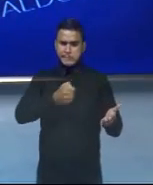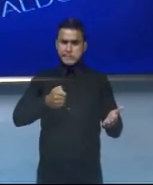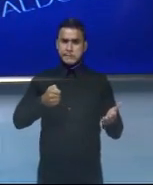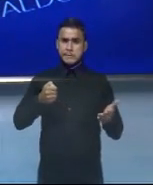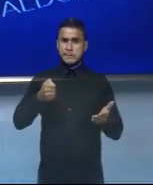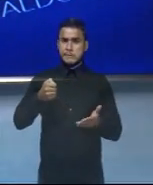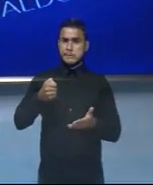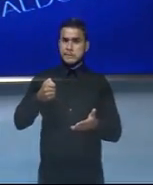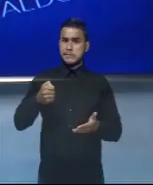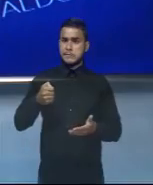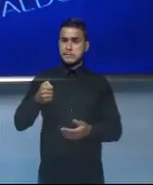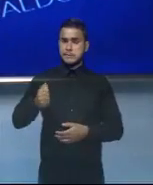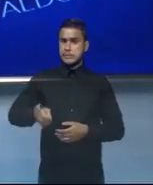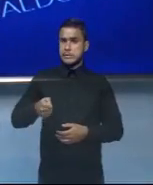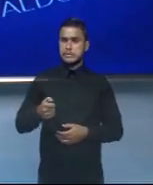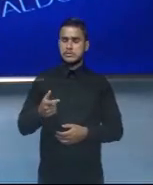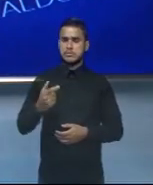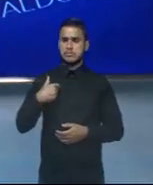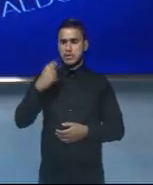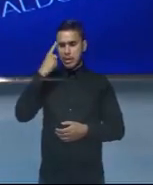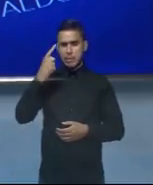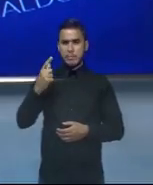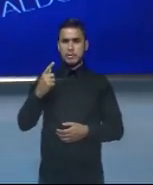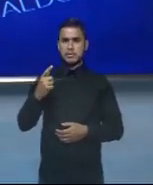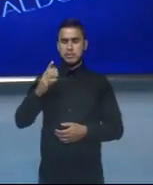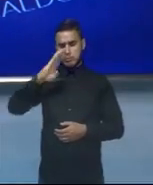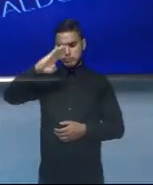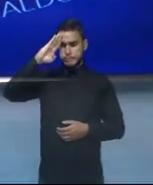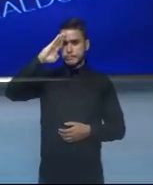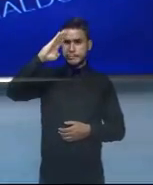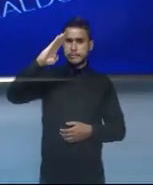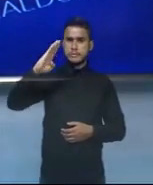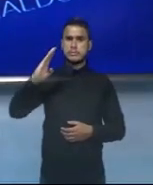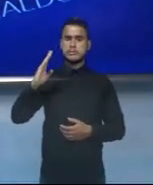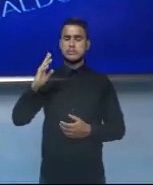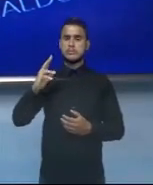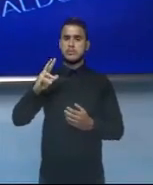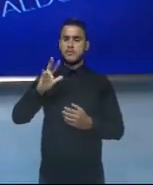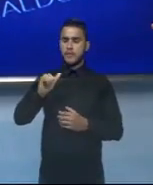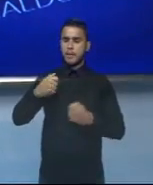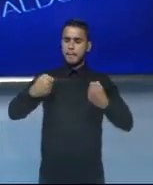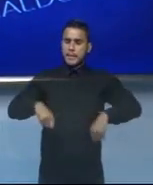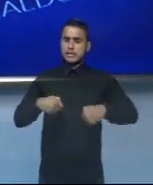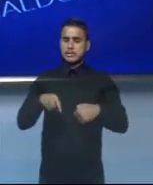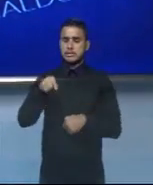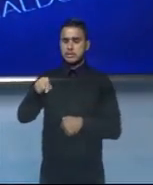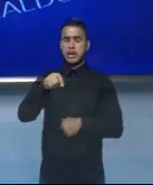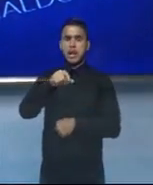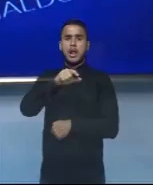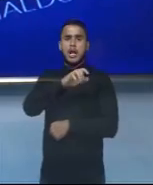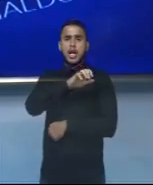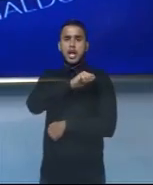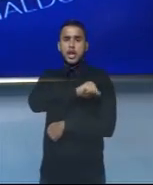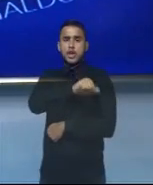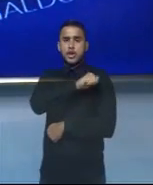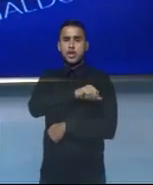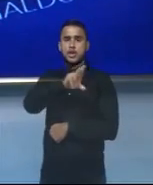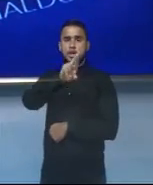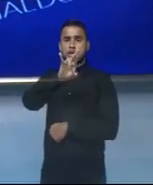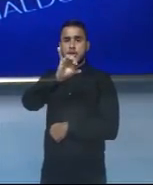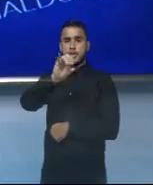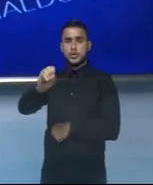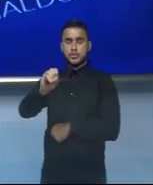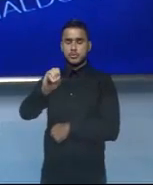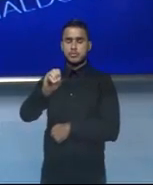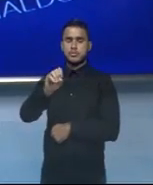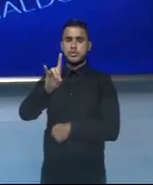os efeitos mais do que o efeito simbólico, psicológico, em termos práticos, ele acha que não. Mas no bojo